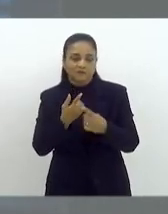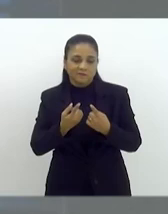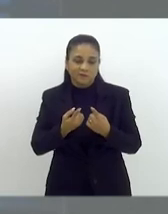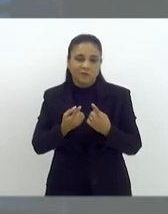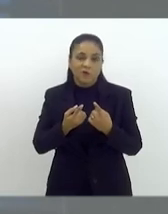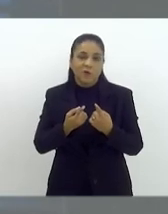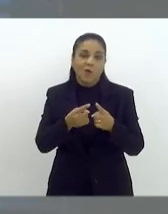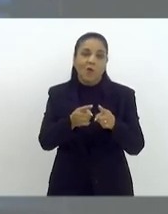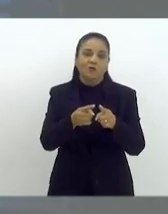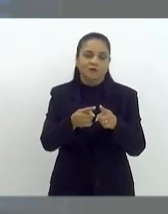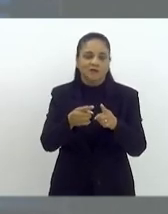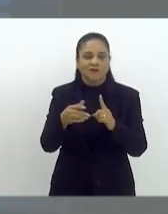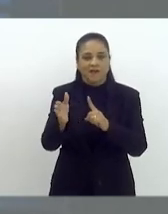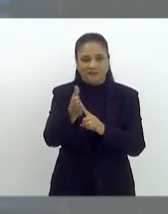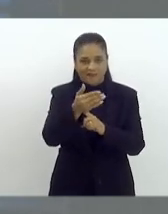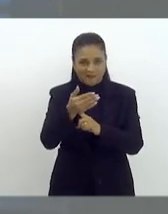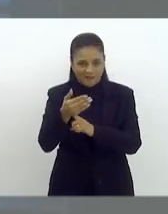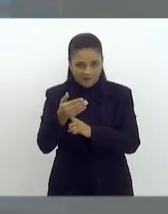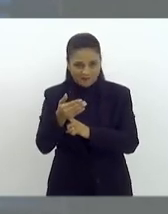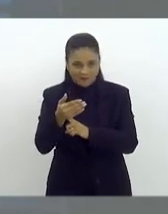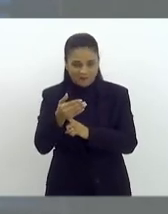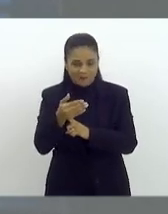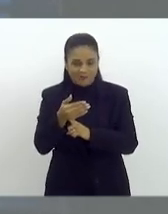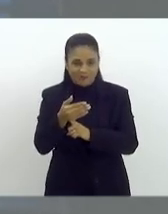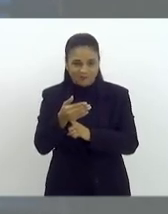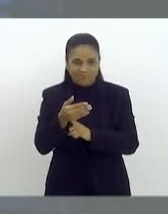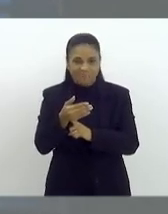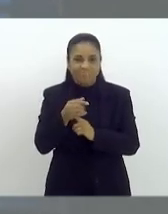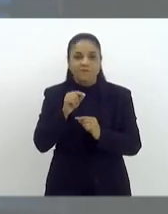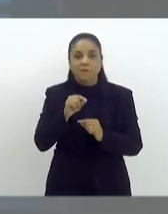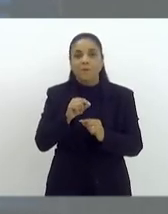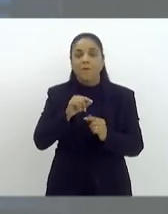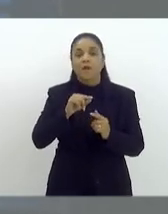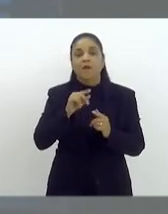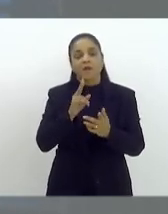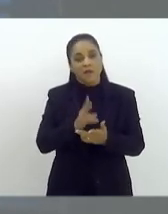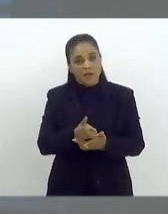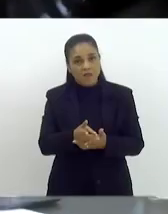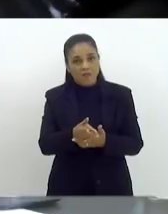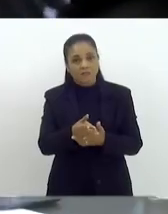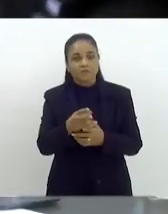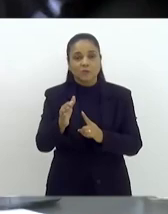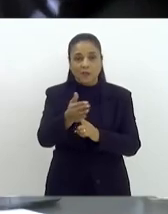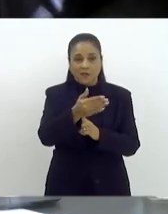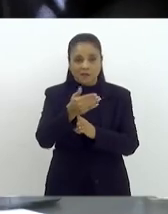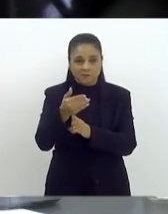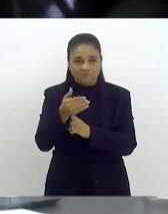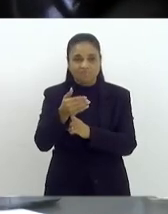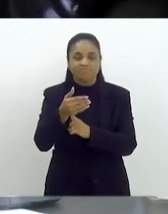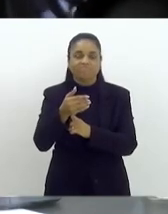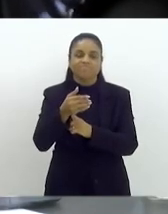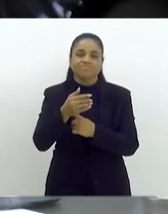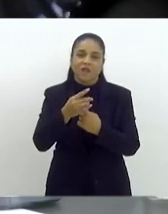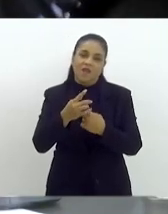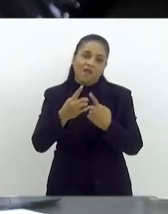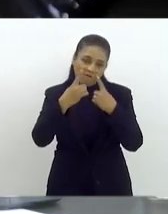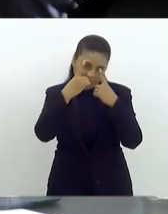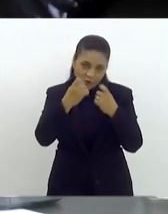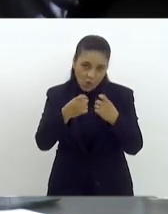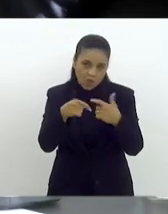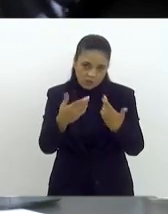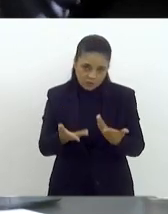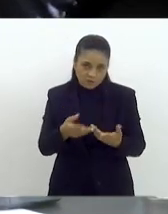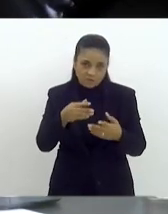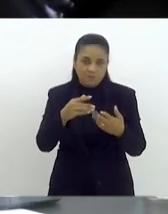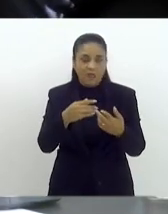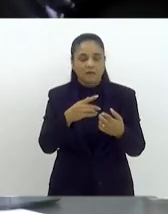esses dispositivos no sentido de eles mesmos enquanto equipamentos serem violados e as informações